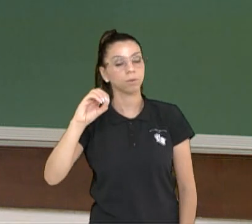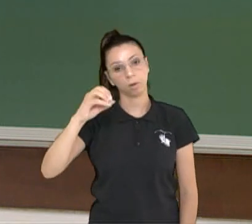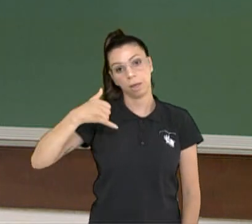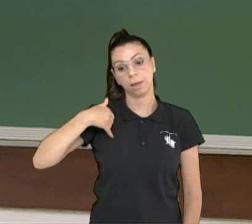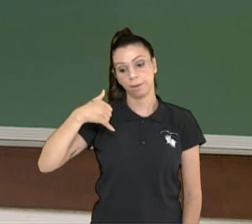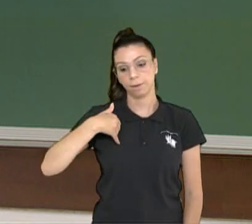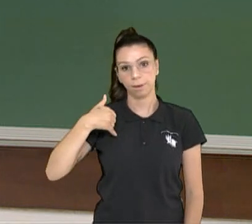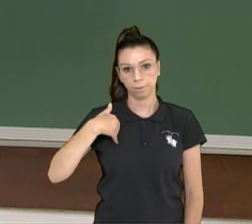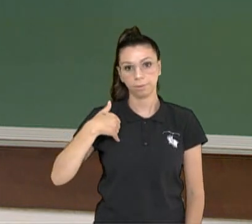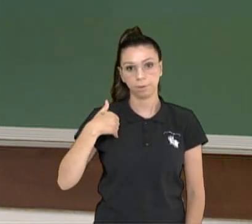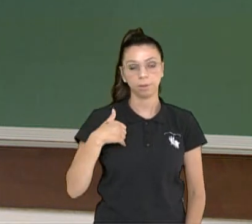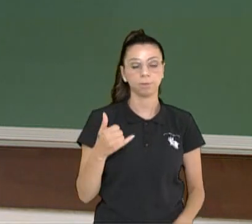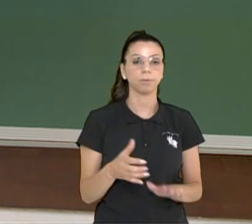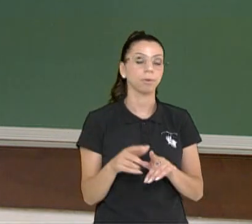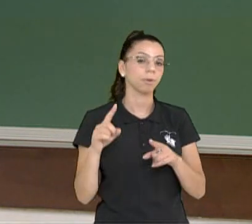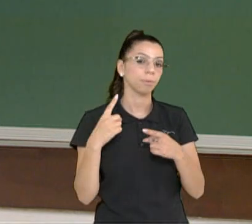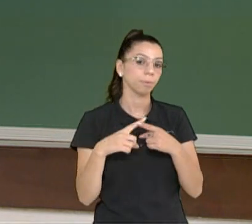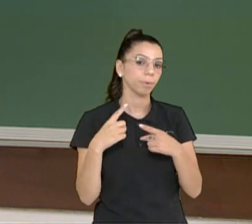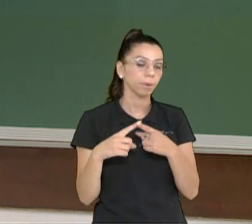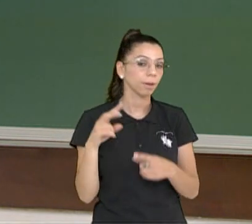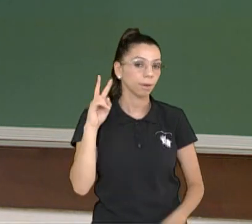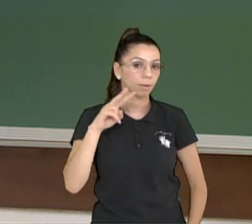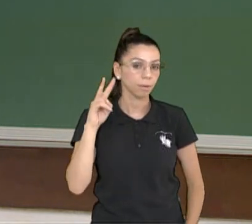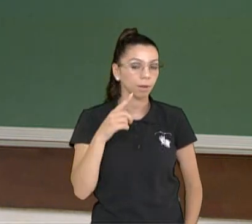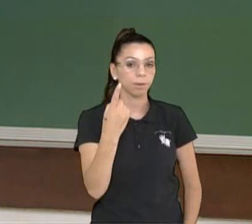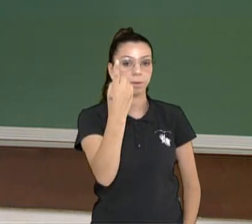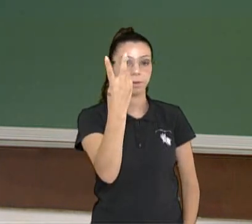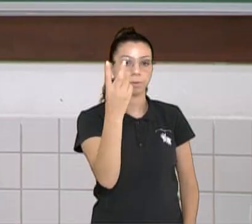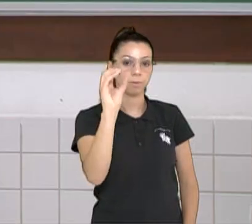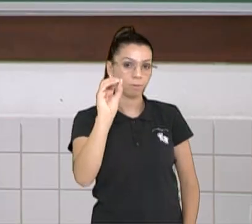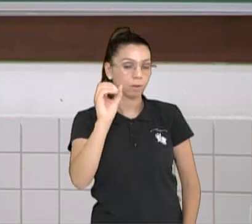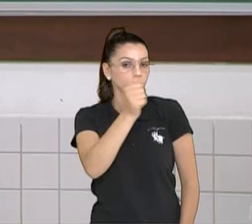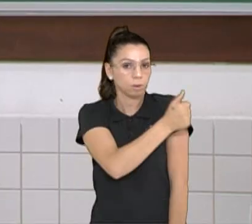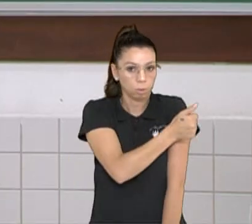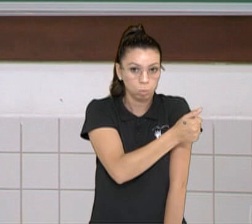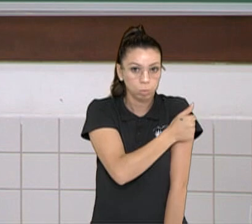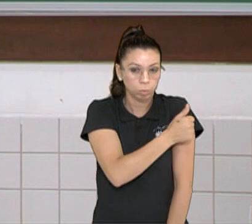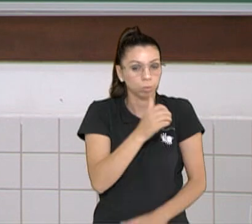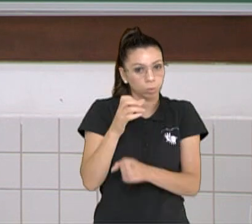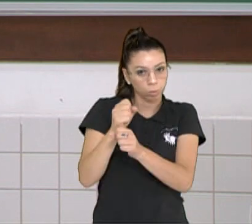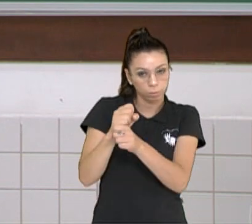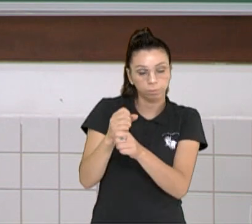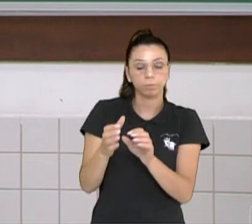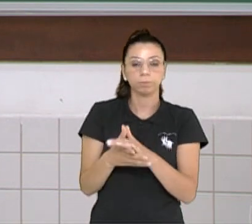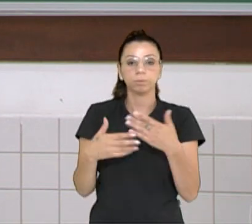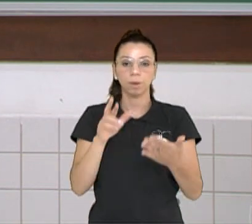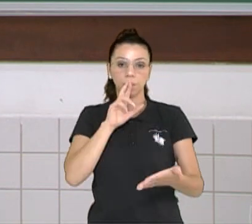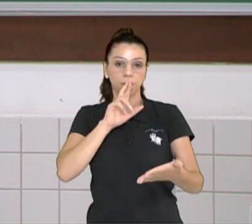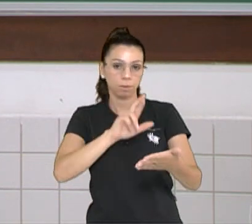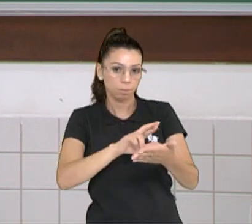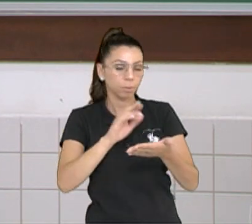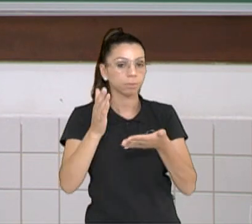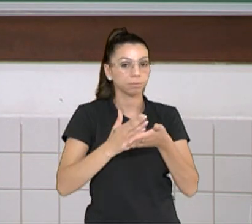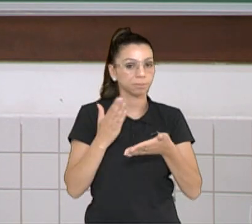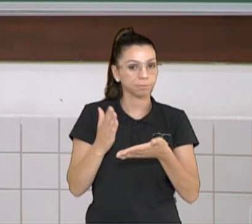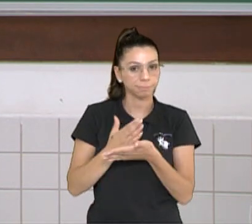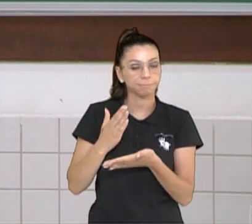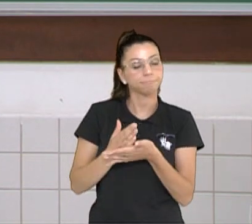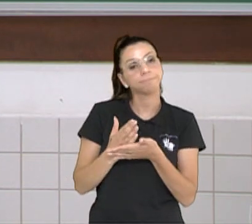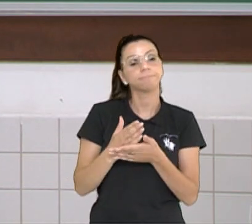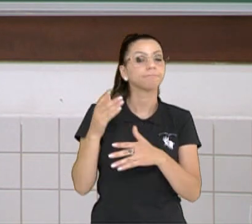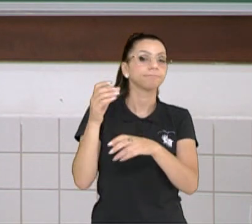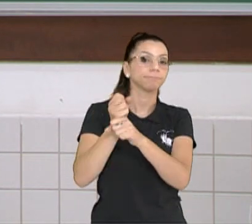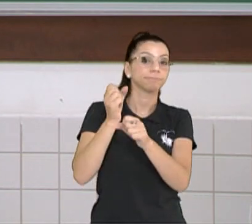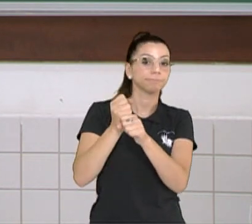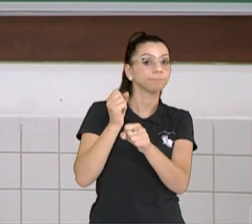idades. 5 idades, porque lembra que a amostra tem 120 alunos. Então, respondam aí no caderno de vocês, calculem